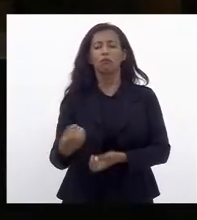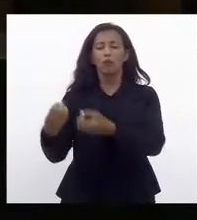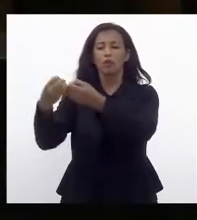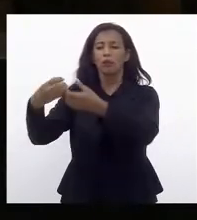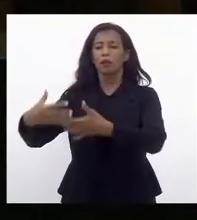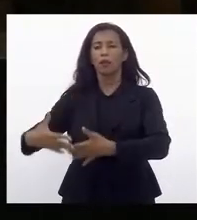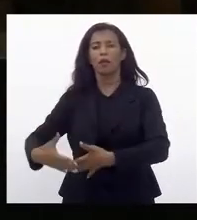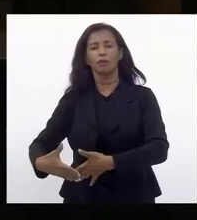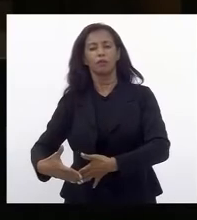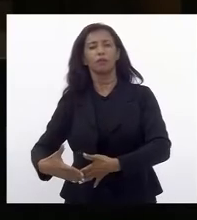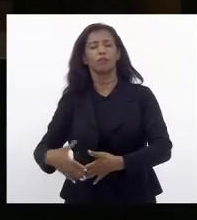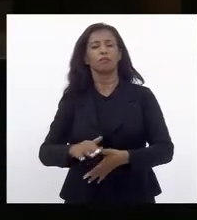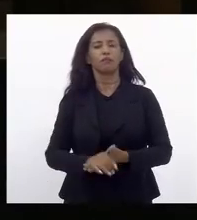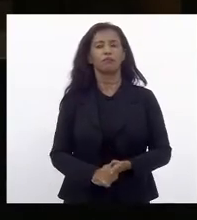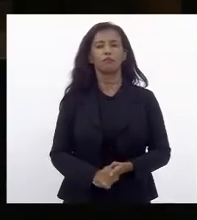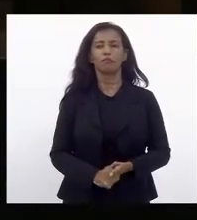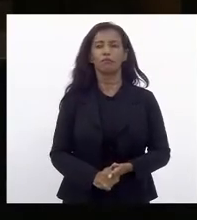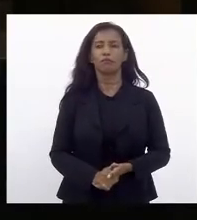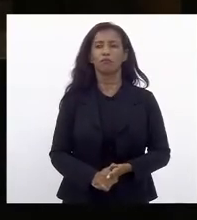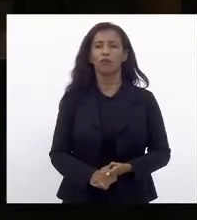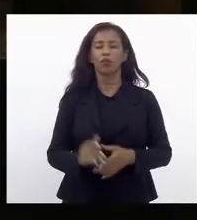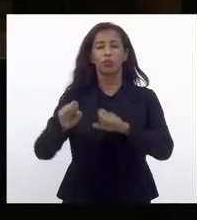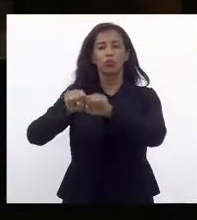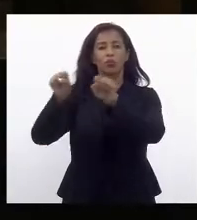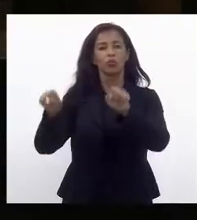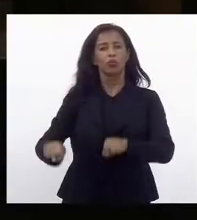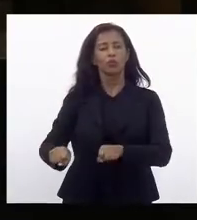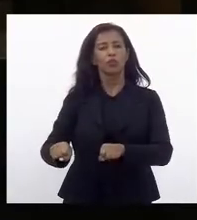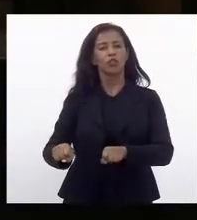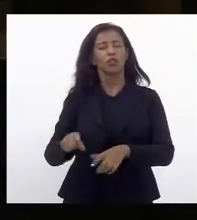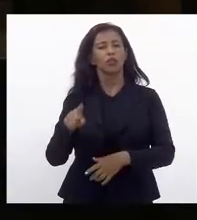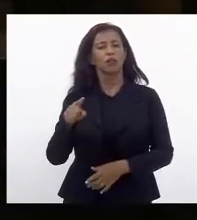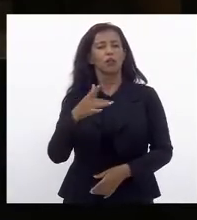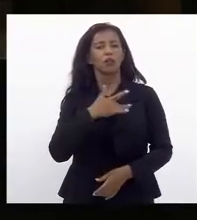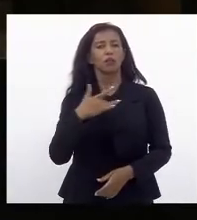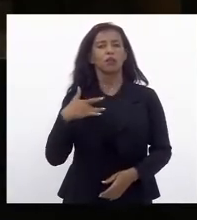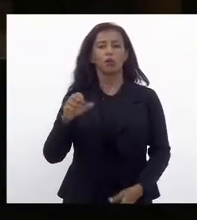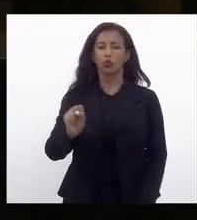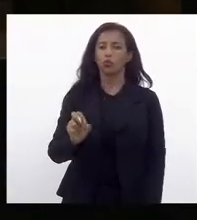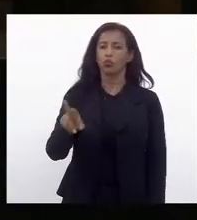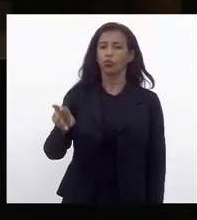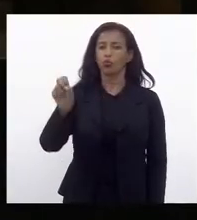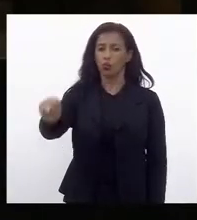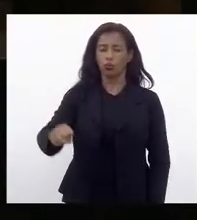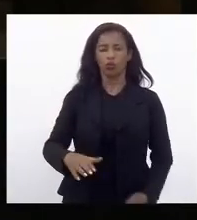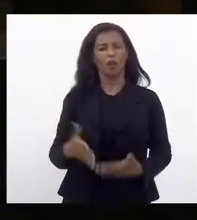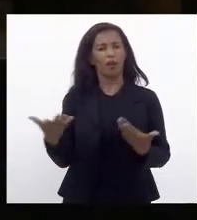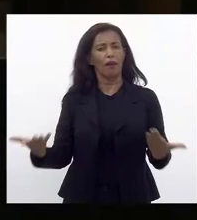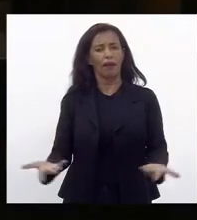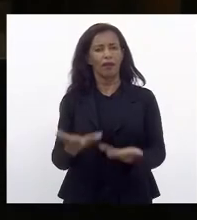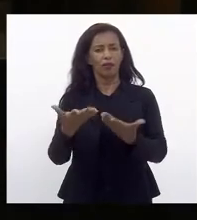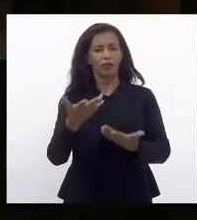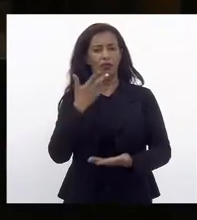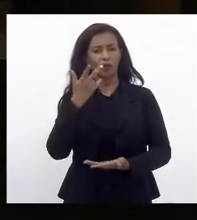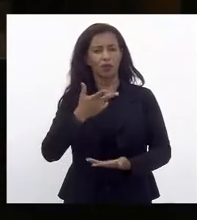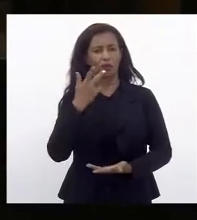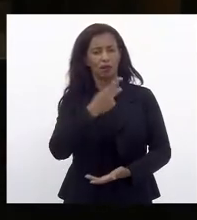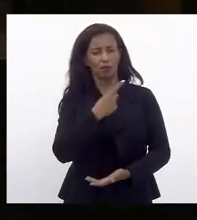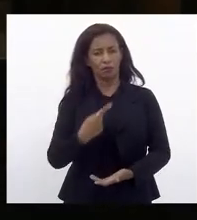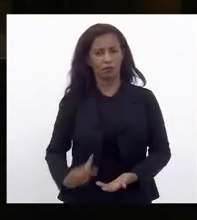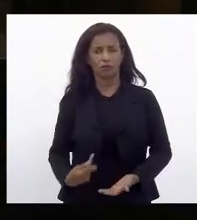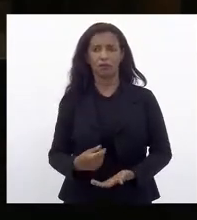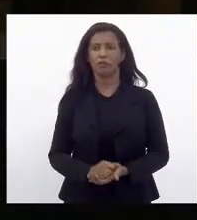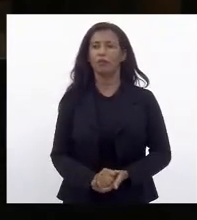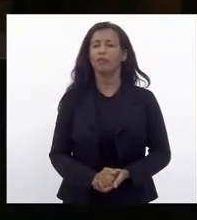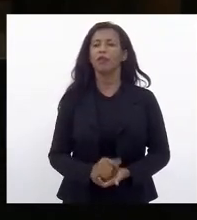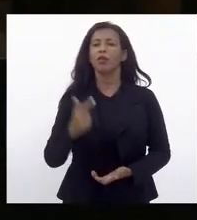sucateamento e desmantelamento do sistema de saúde que existe atualmente no nosso país. Eram essas considerações, presidente. E,